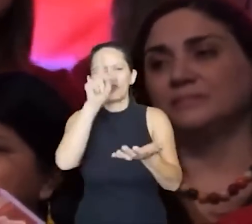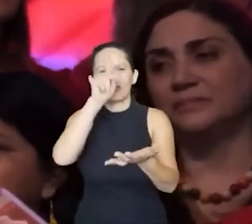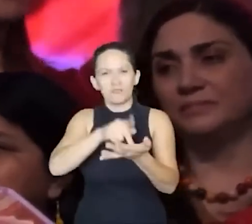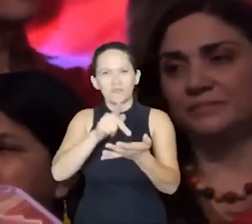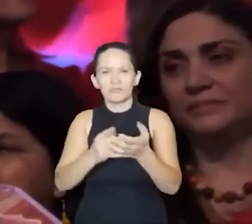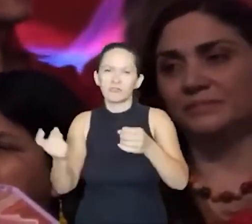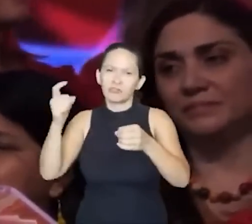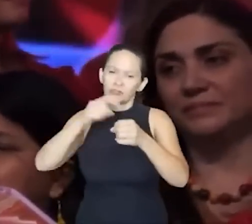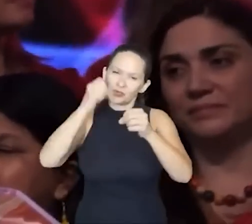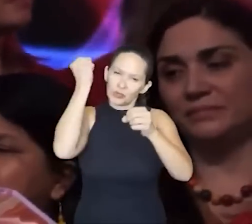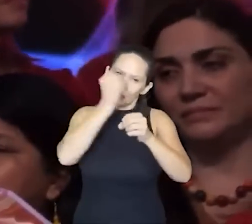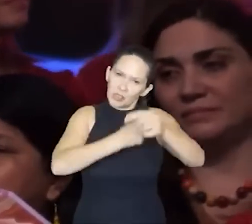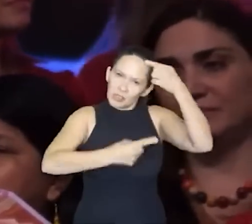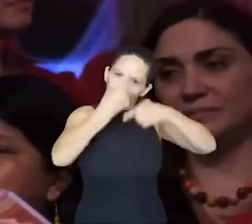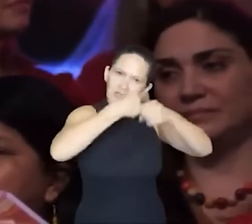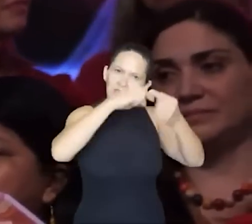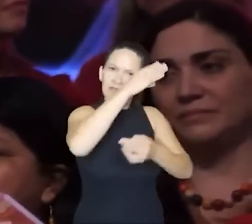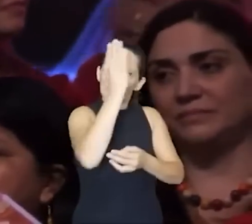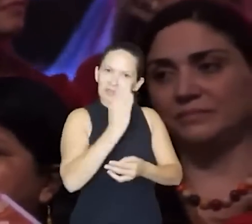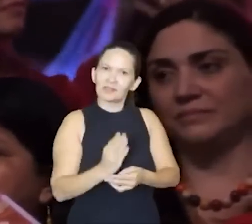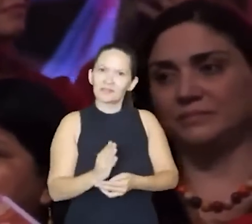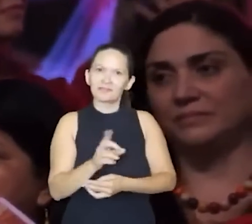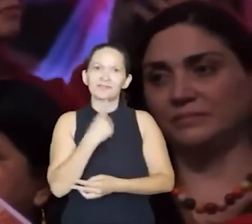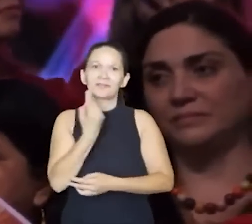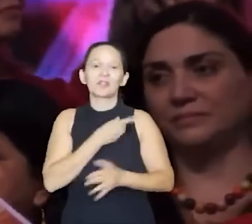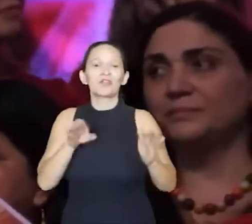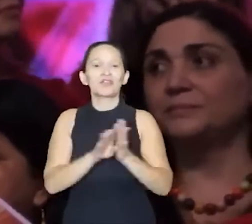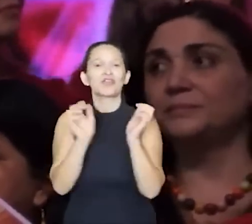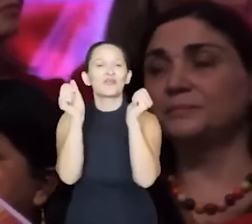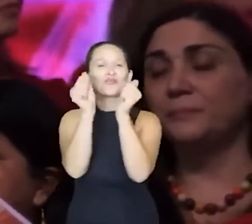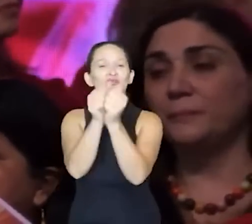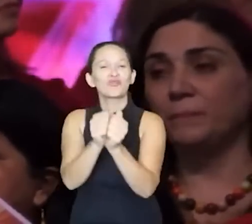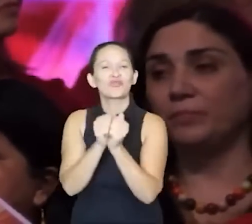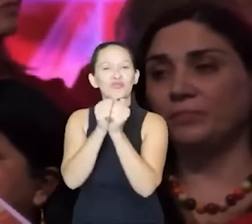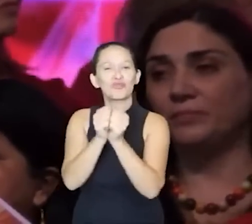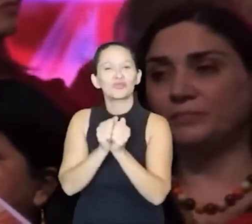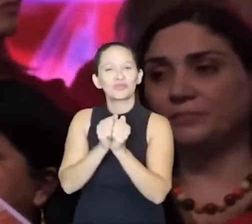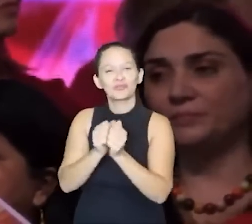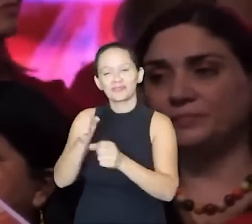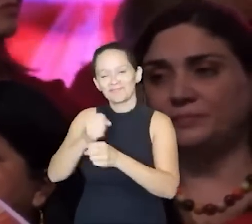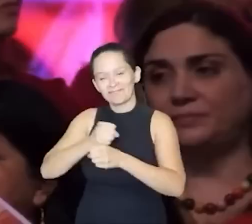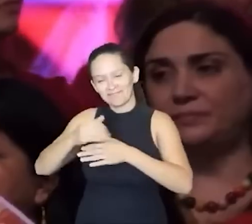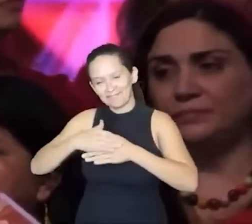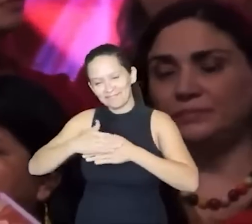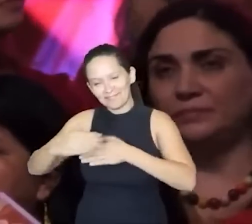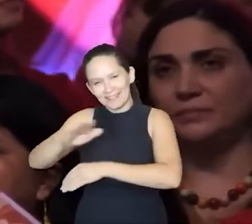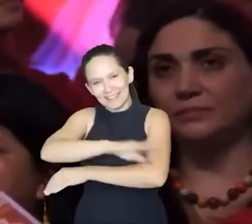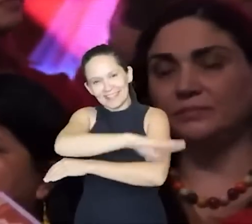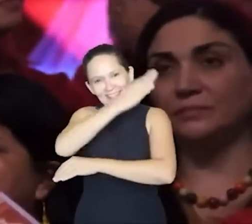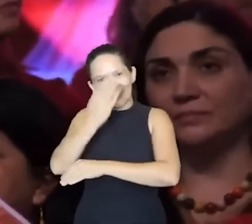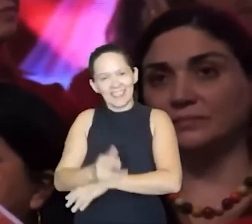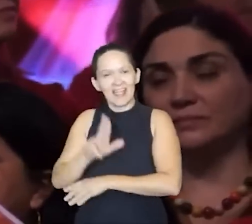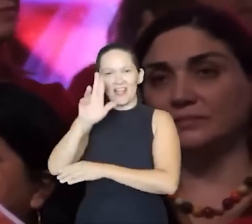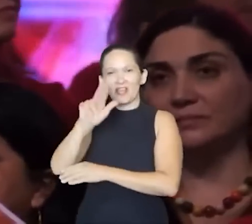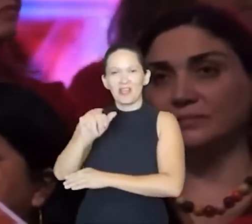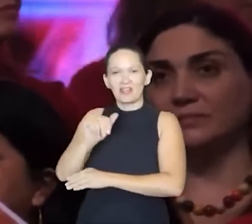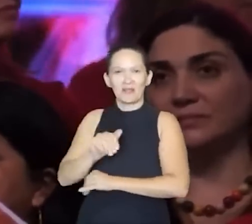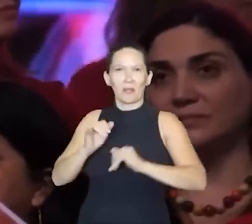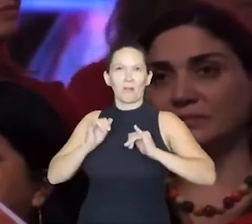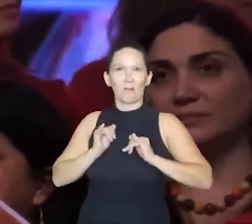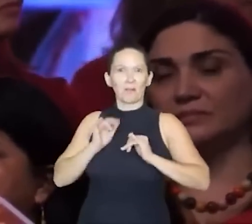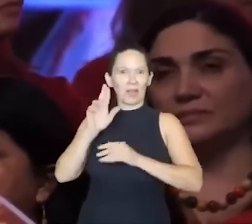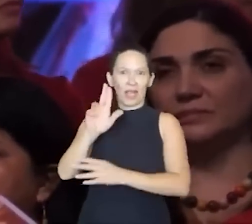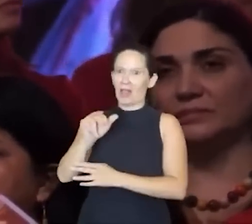e transformar o Brasil. Nós viemos juntos nessa longa caminhada e não vamos nos omitir, não vamos